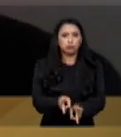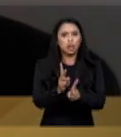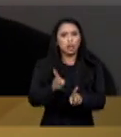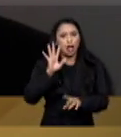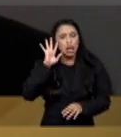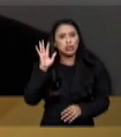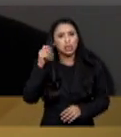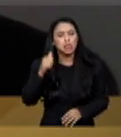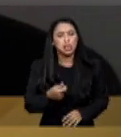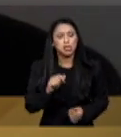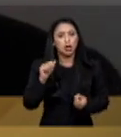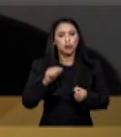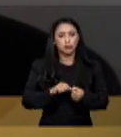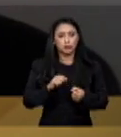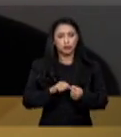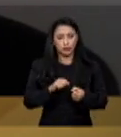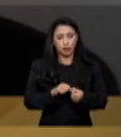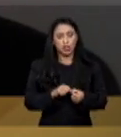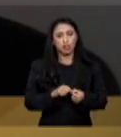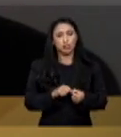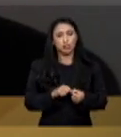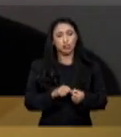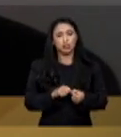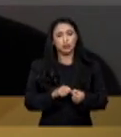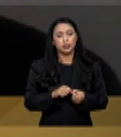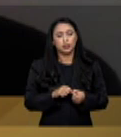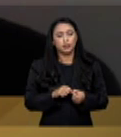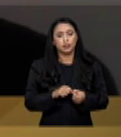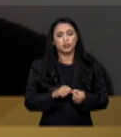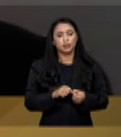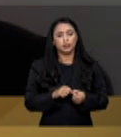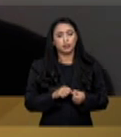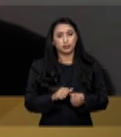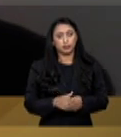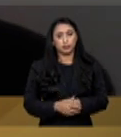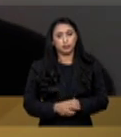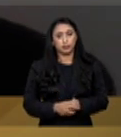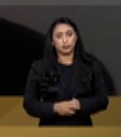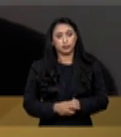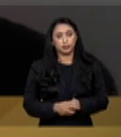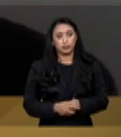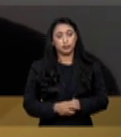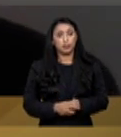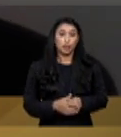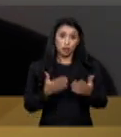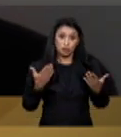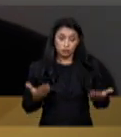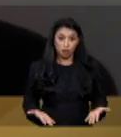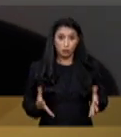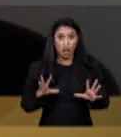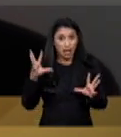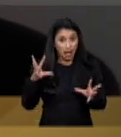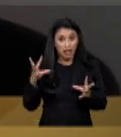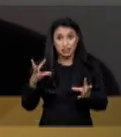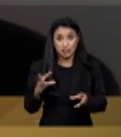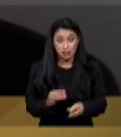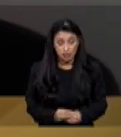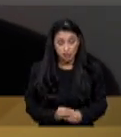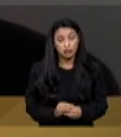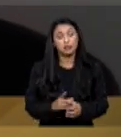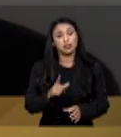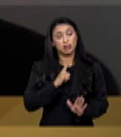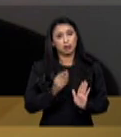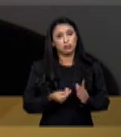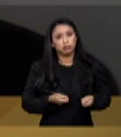seus efeitos colaterais ou dela decorrentes, é a síntese que ministro, trago relator,